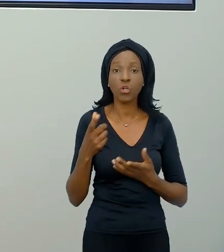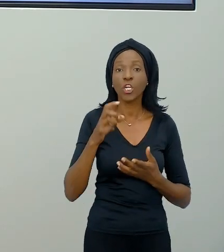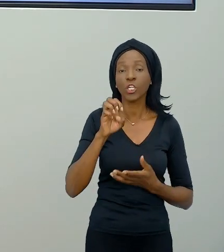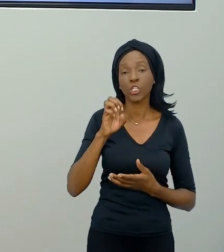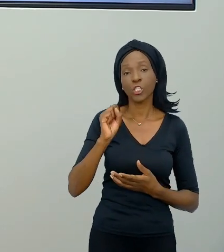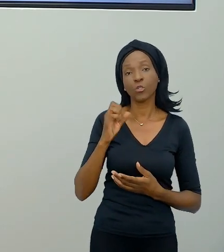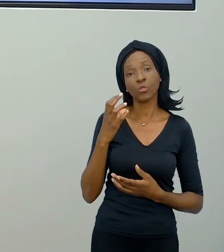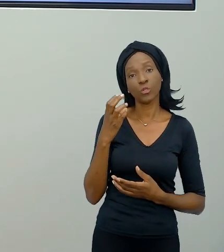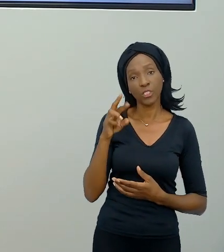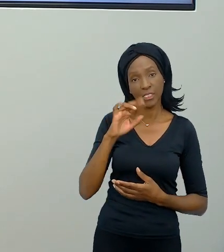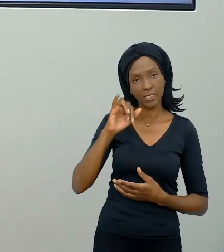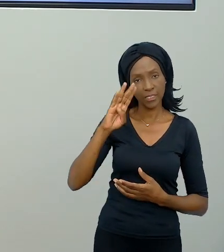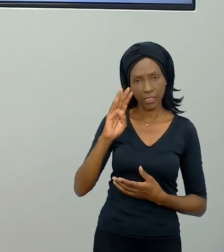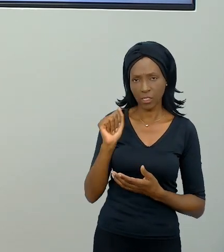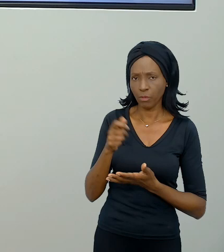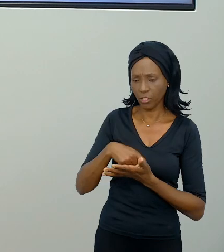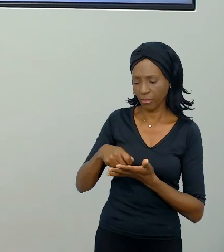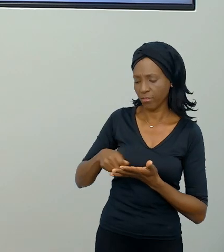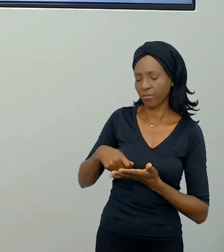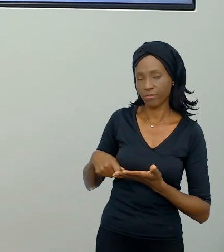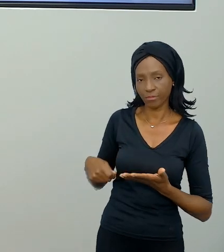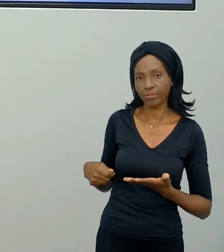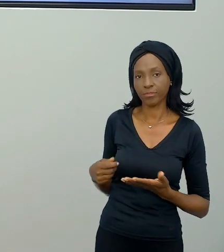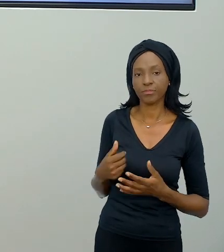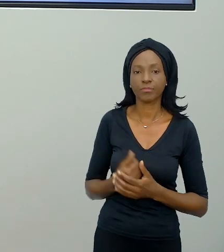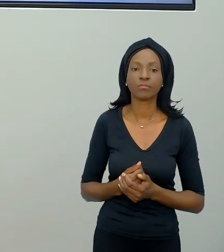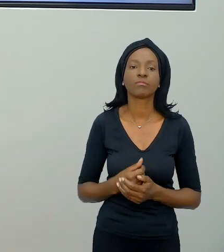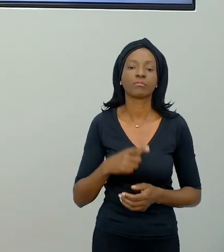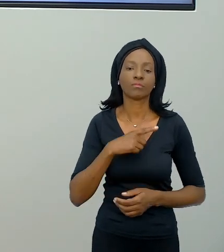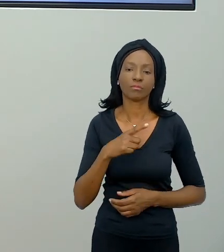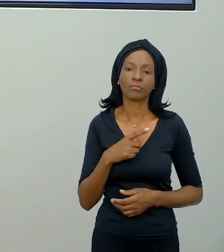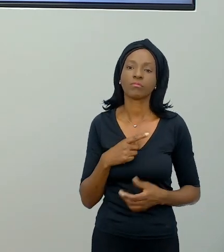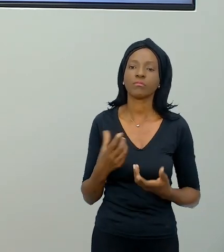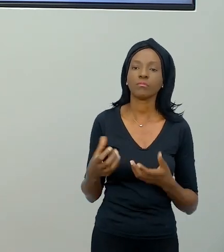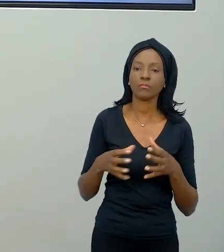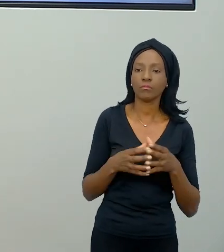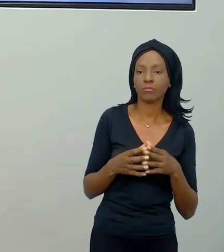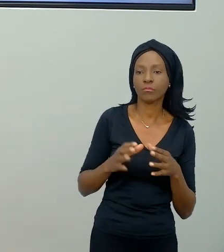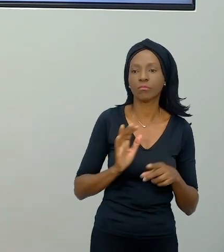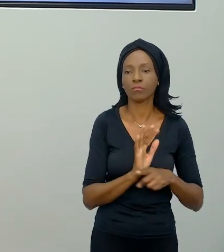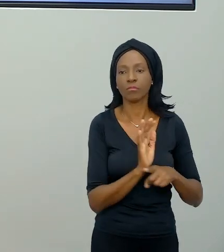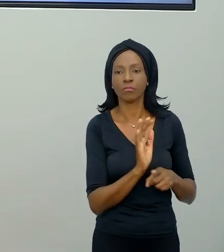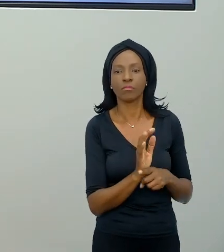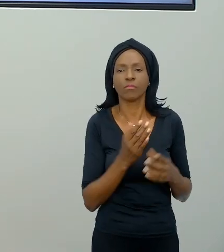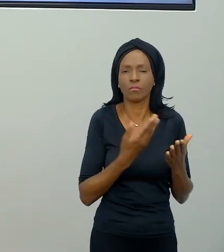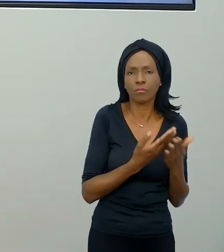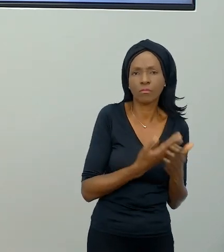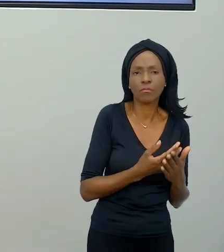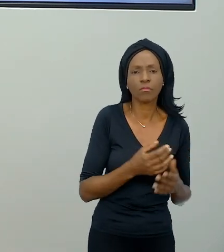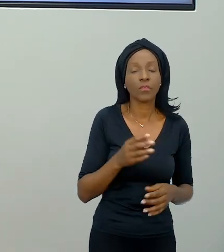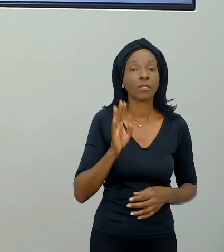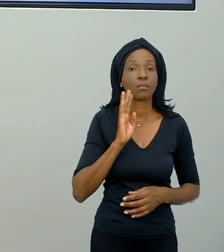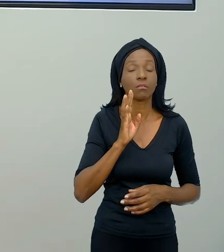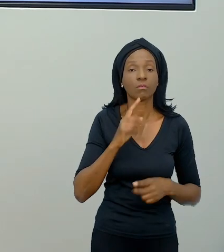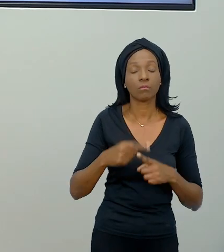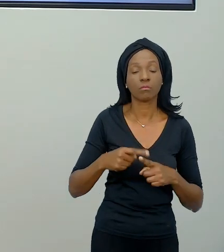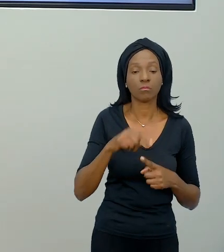os disparadores, né, daquilo que previamente eles estudaram. Outra dica aqui, é interessante que o professor